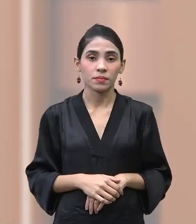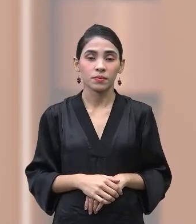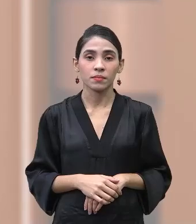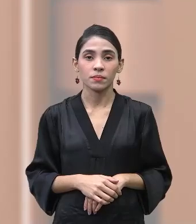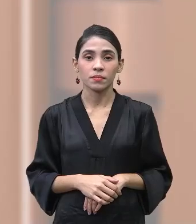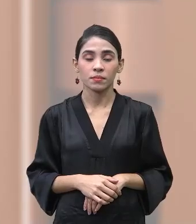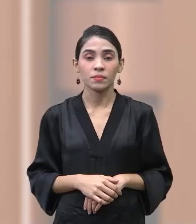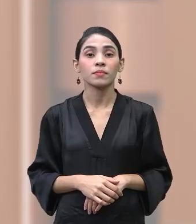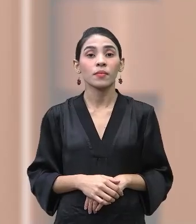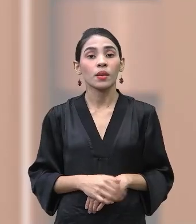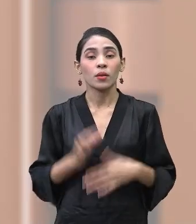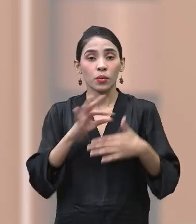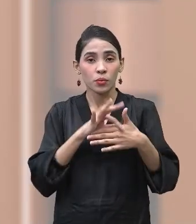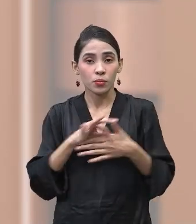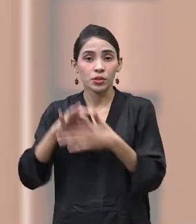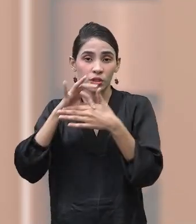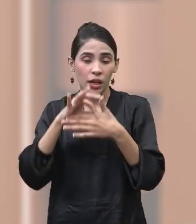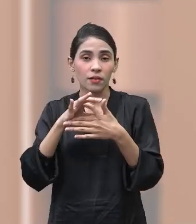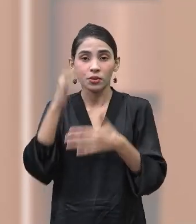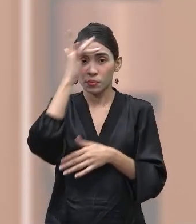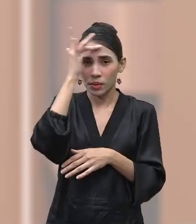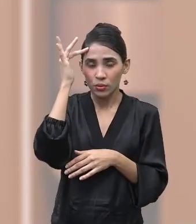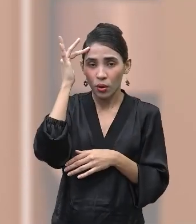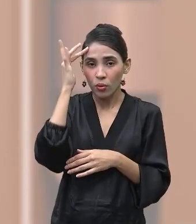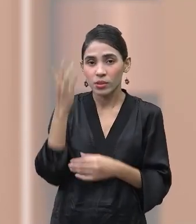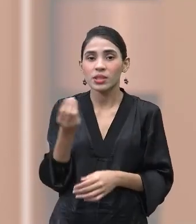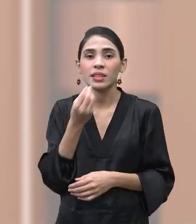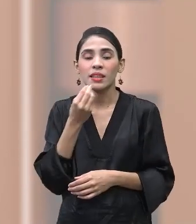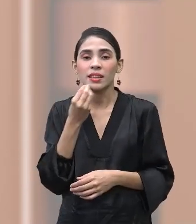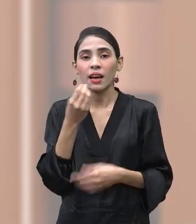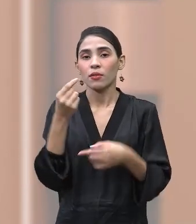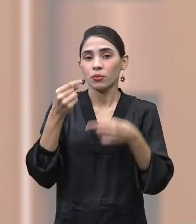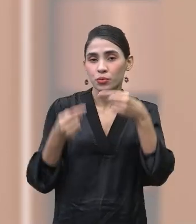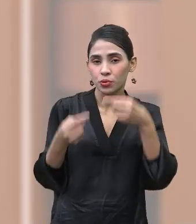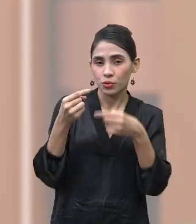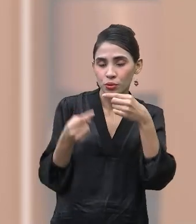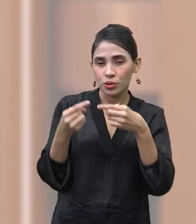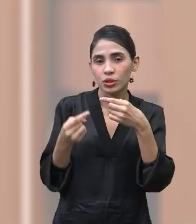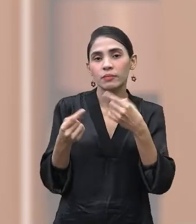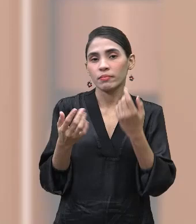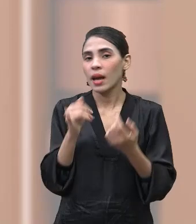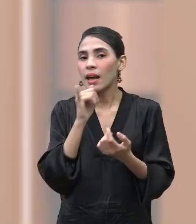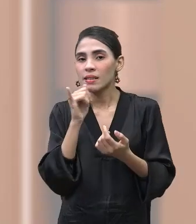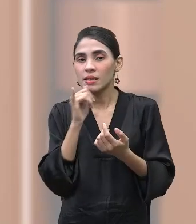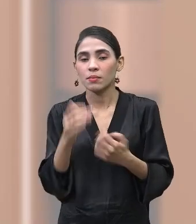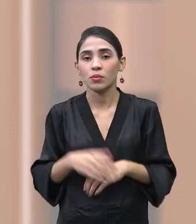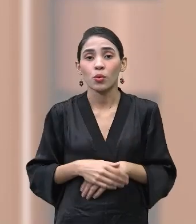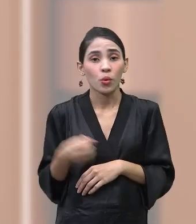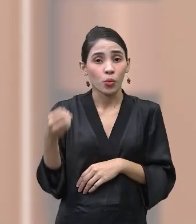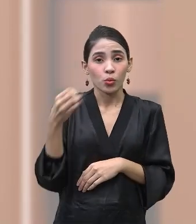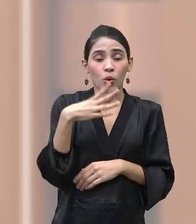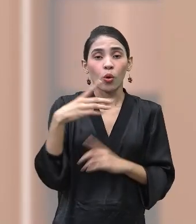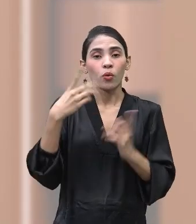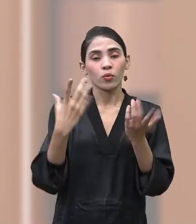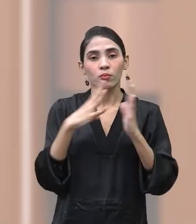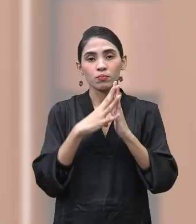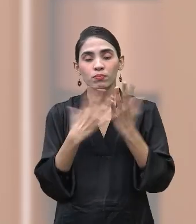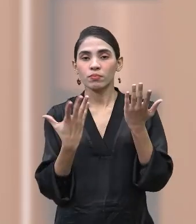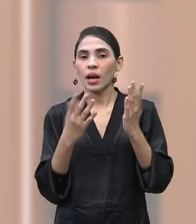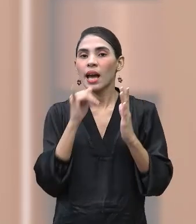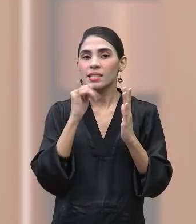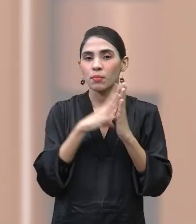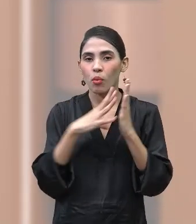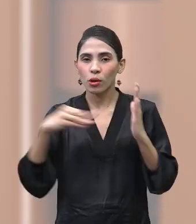os líderes, eles tentavam chegar a uma discussão, a um debate sobre um novo modelo de